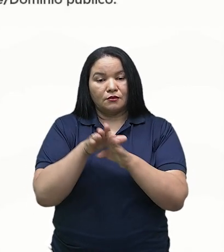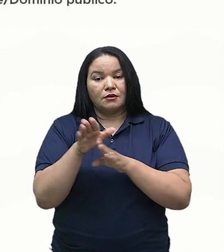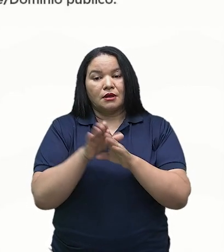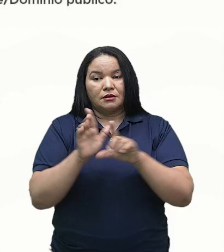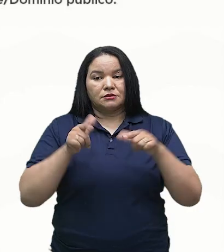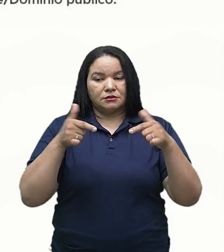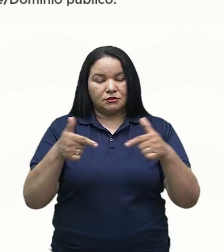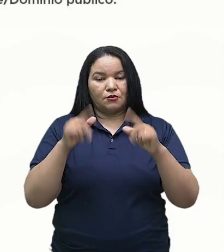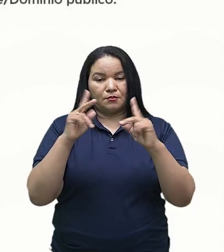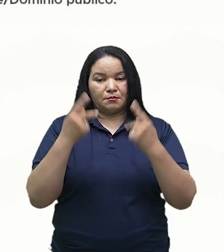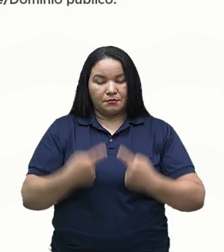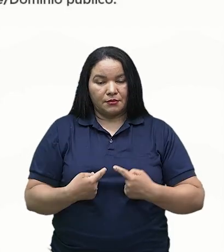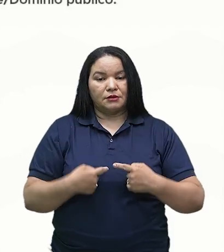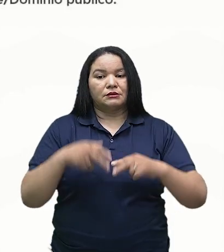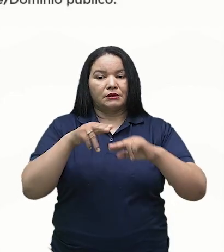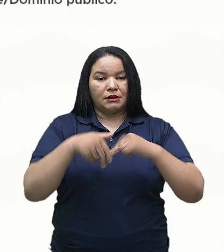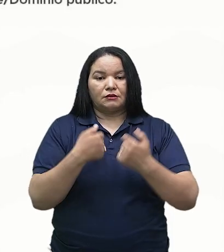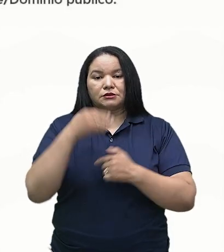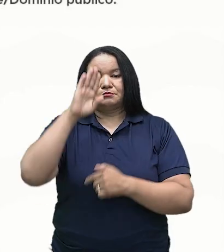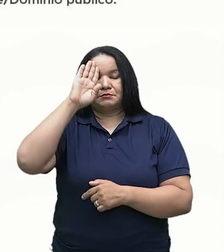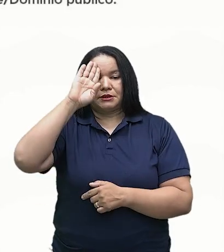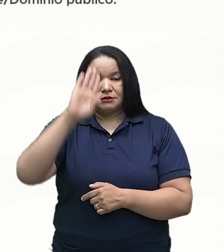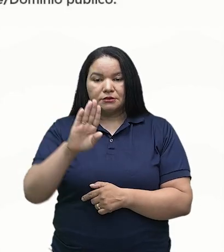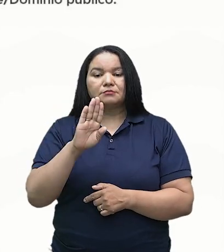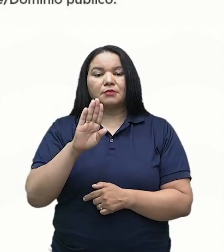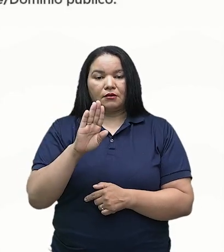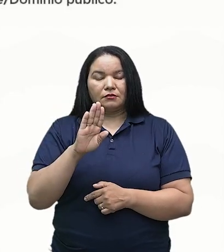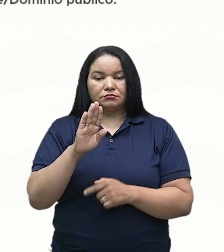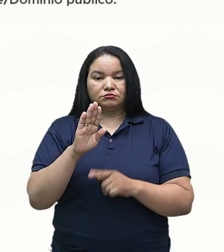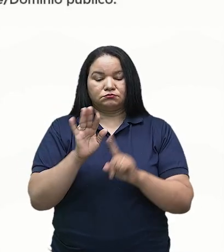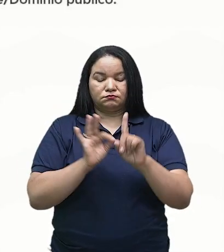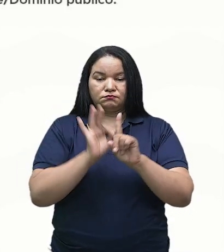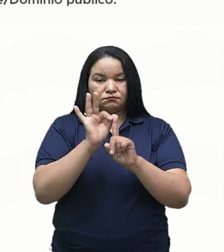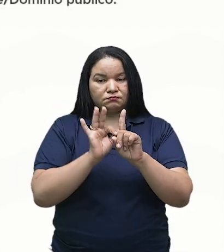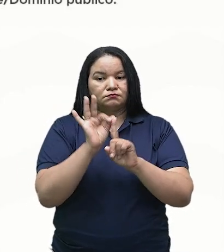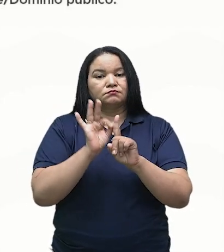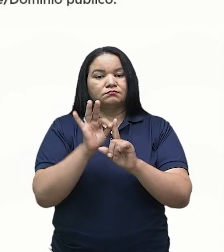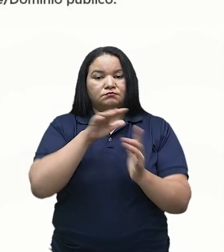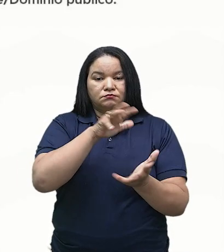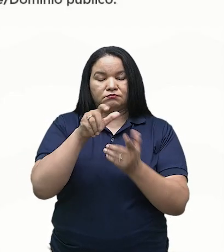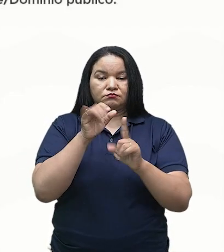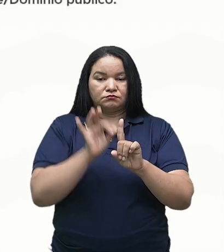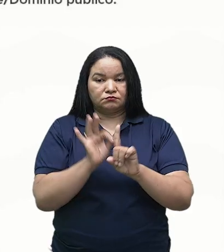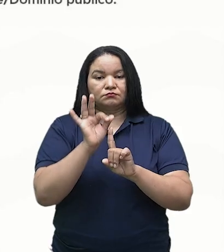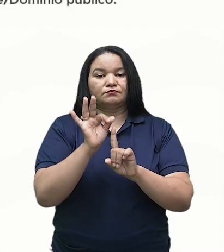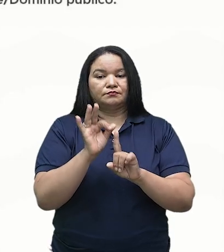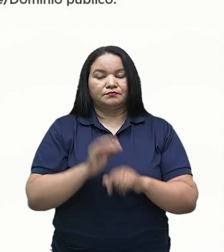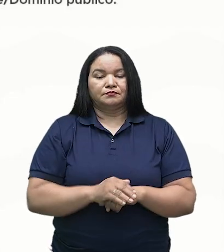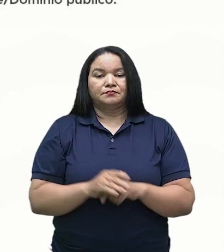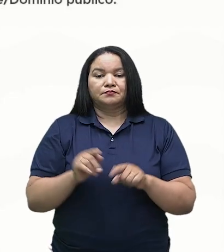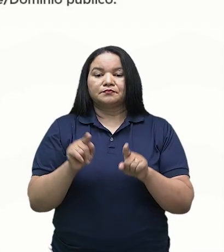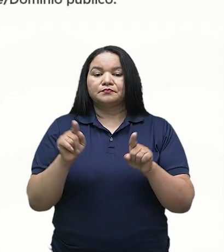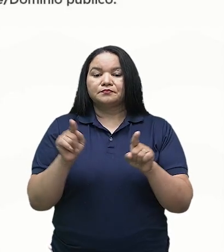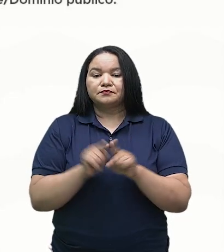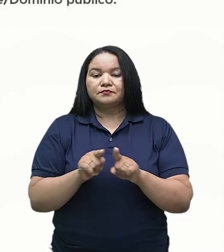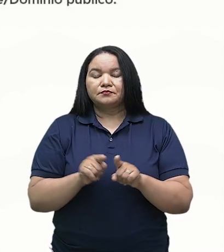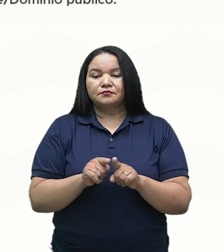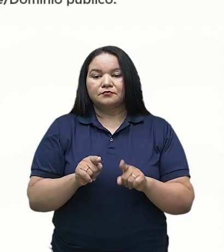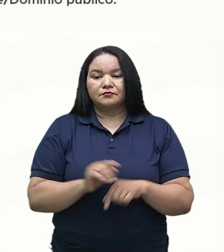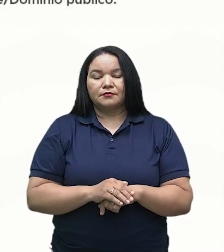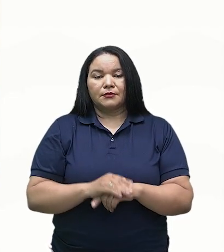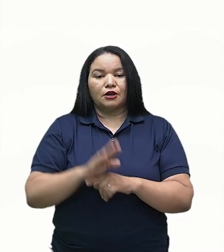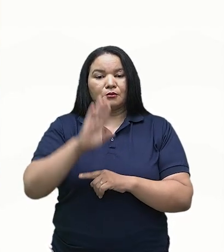causa principal do aquecimento global e exigindo cortes drásticos das emissões. E